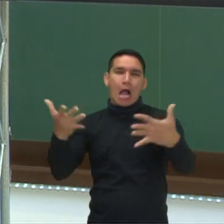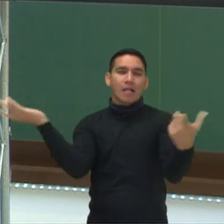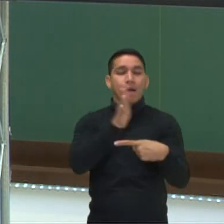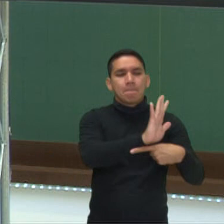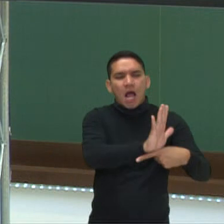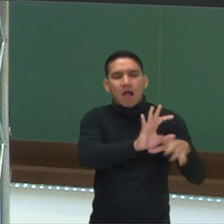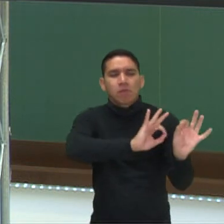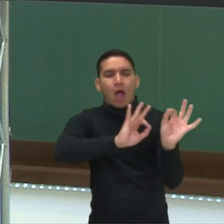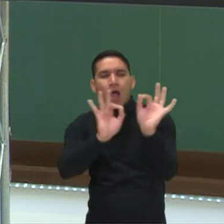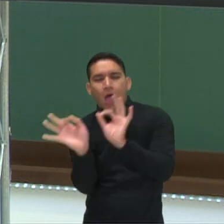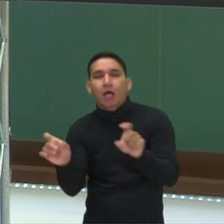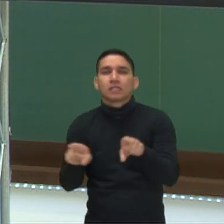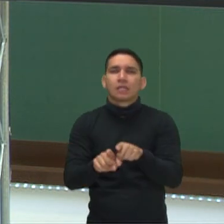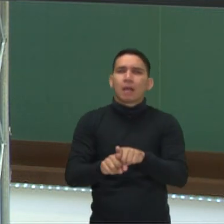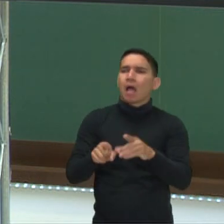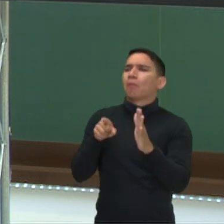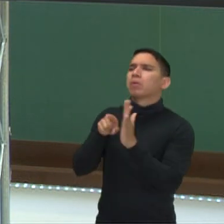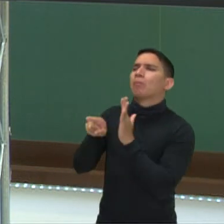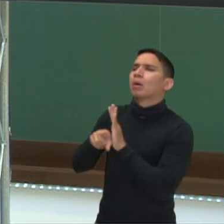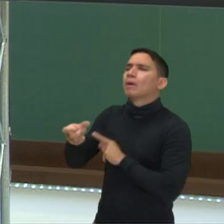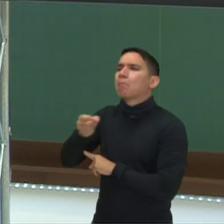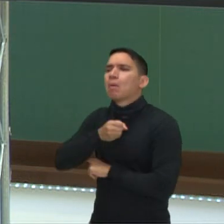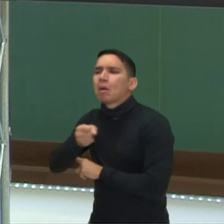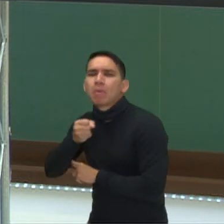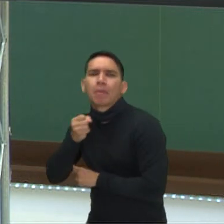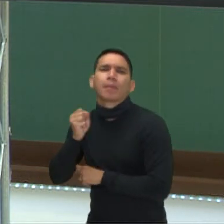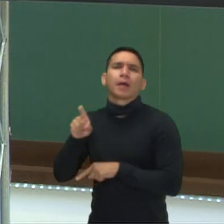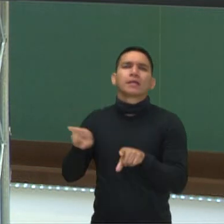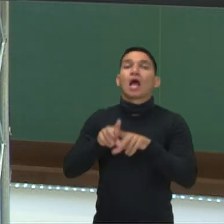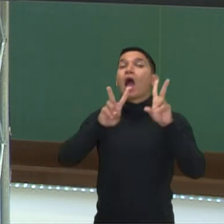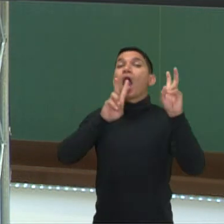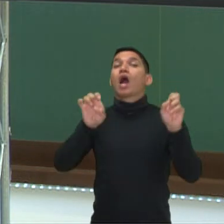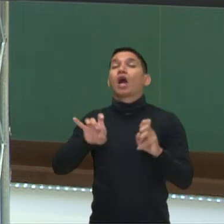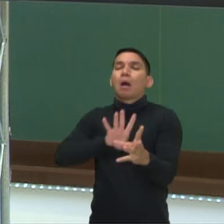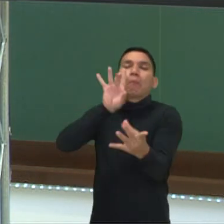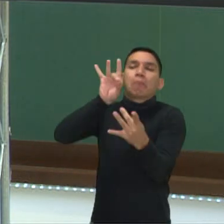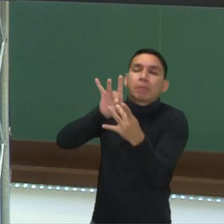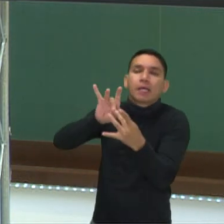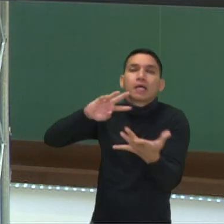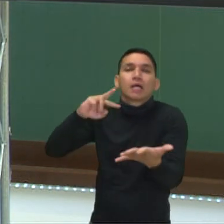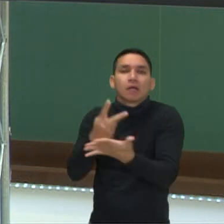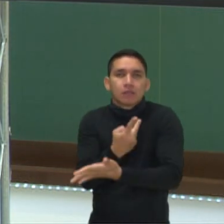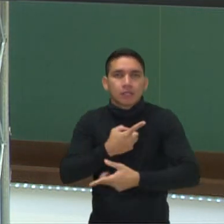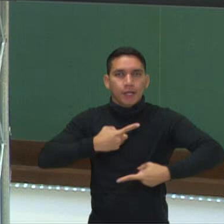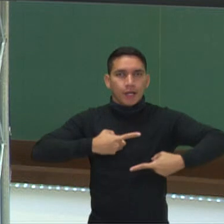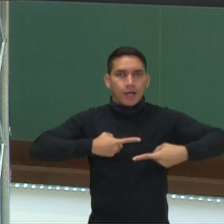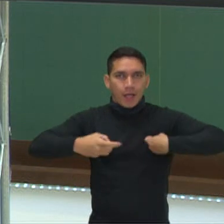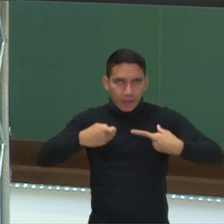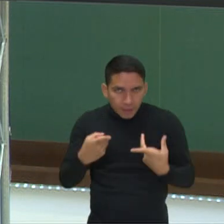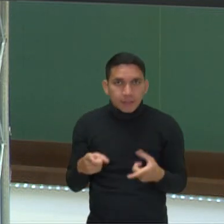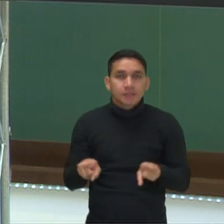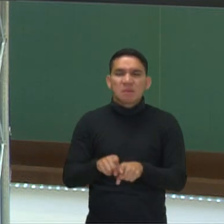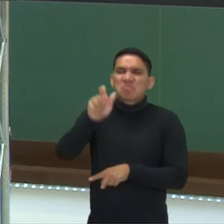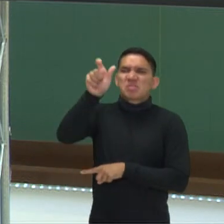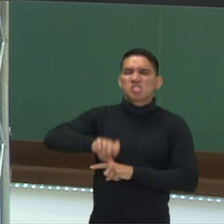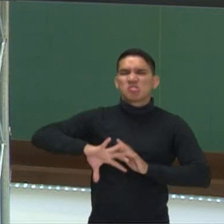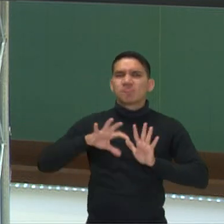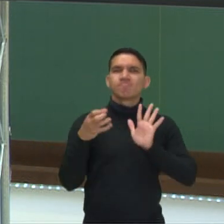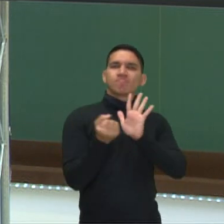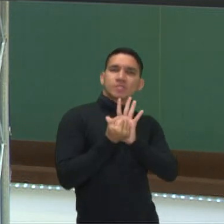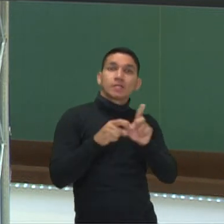filmes e de documentários que retratam desde acontecimentos específicos da guerra, personagens